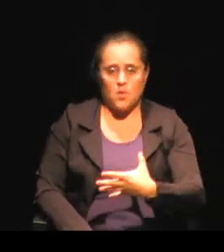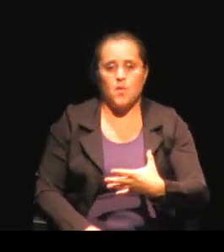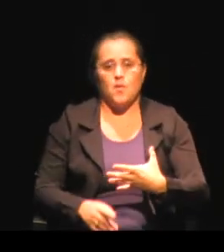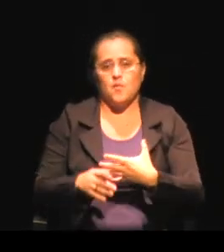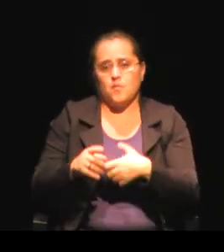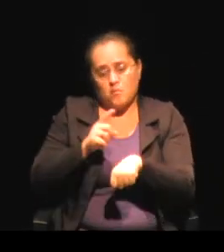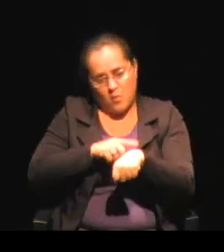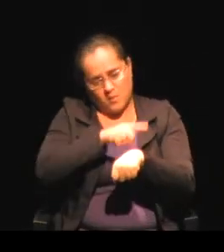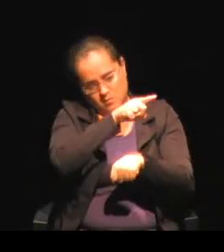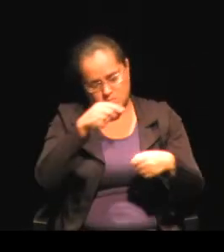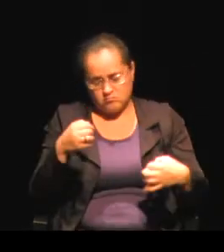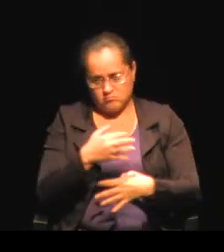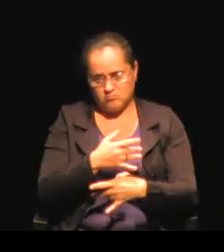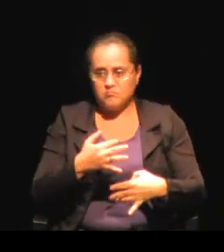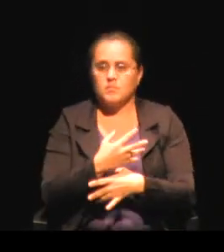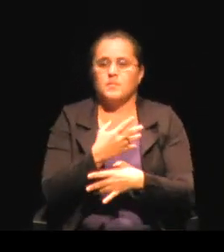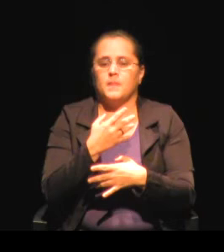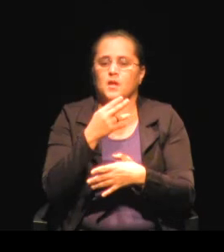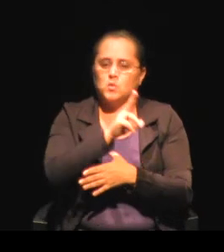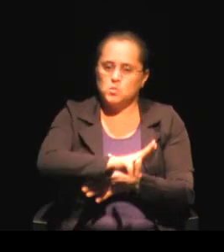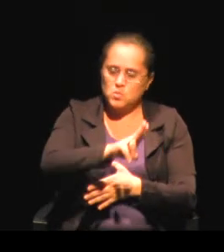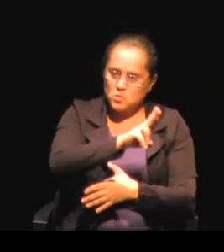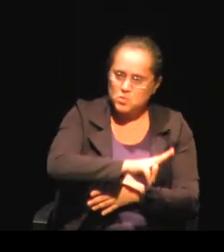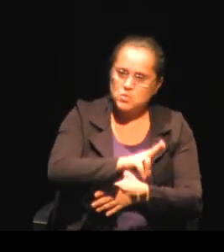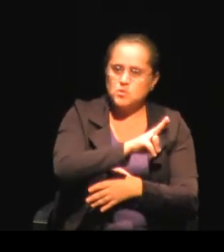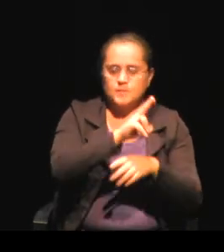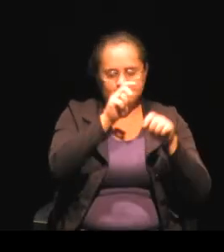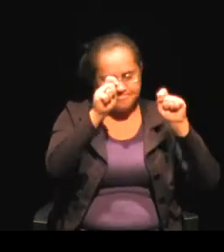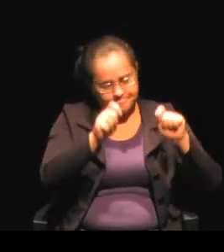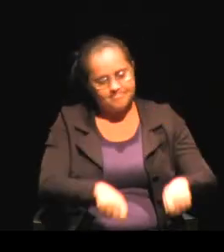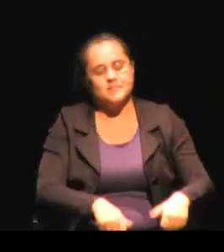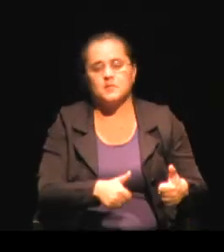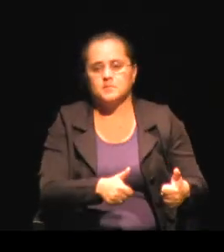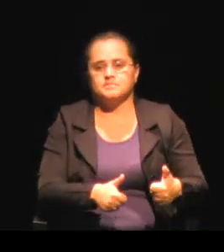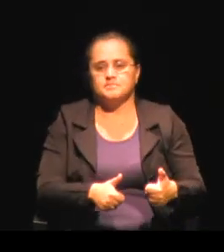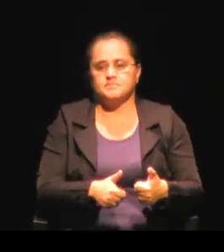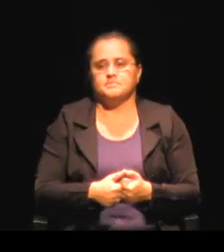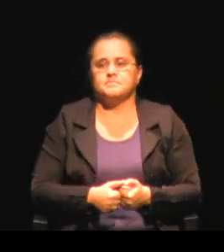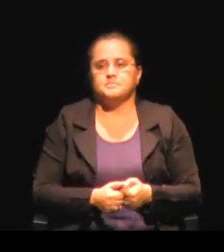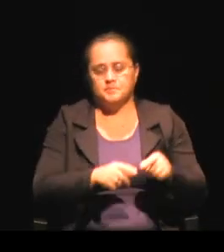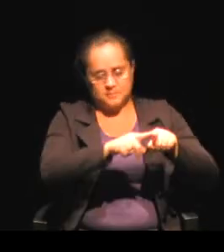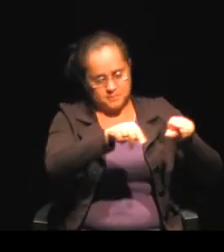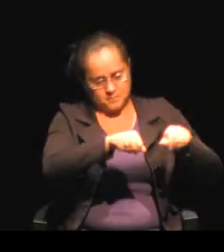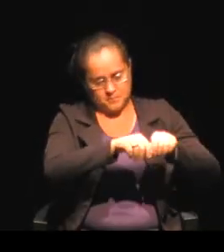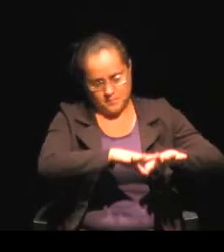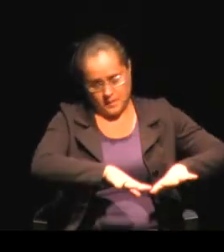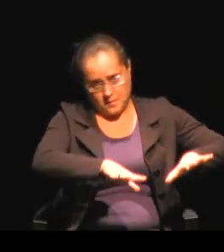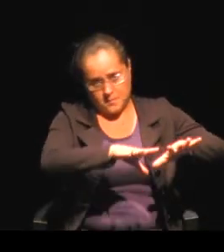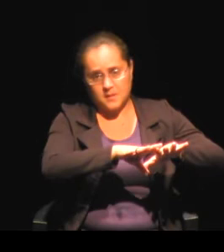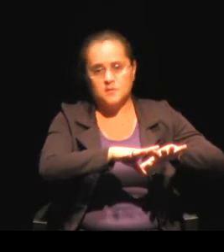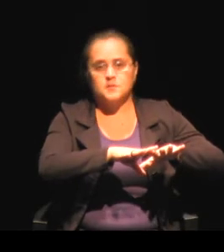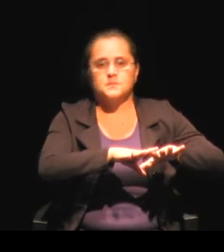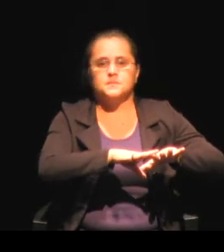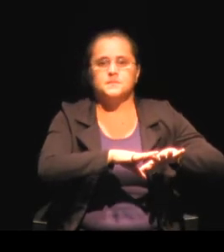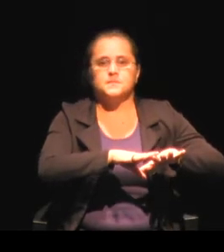que nessa nova idade, nesse novo momento da cidade, de uso aqui da Ilha do Recife, que é onde surgiu a cidade. É